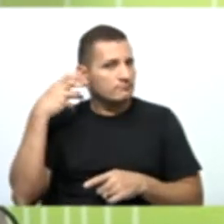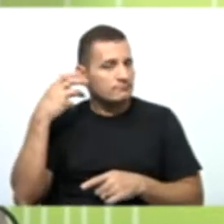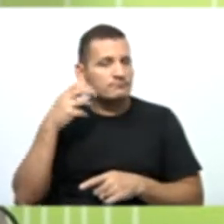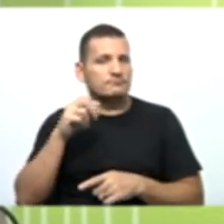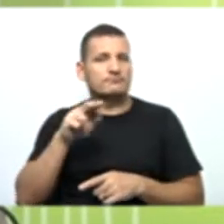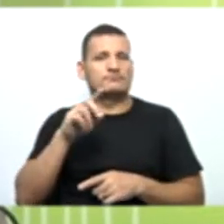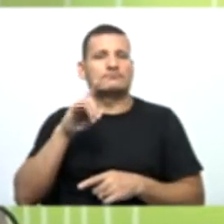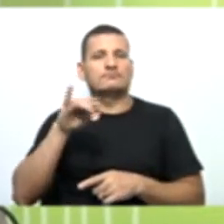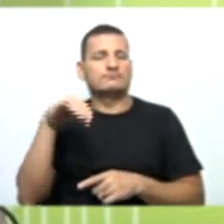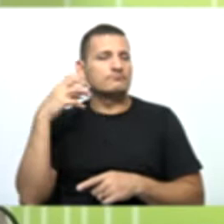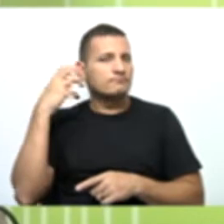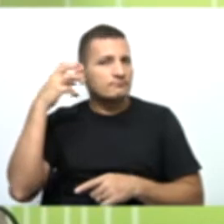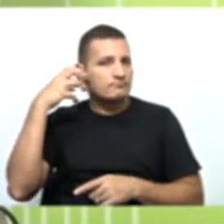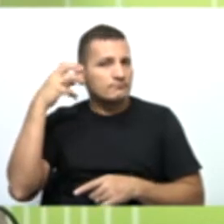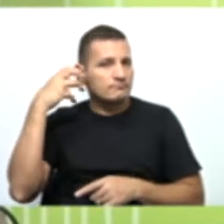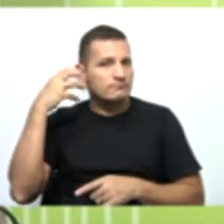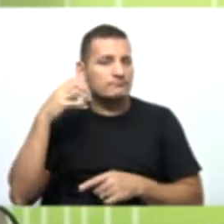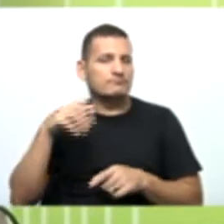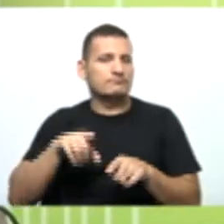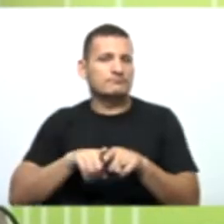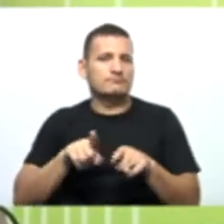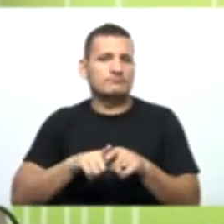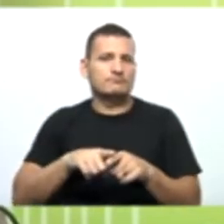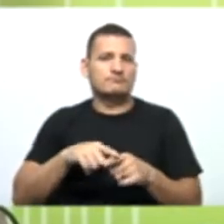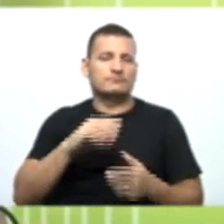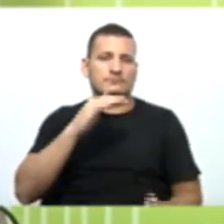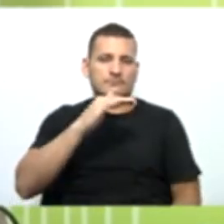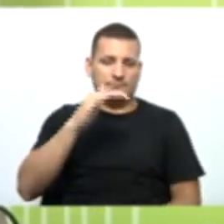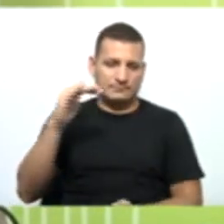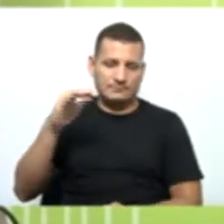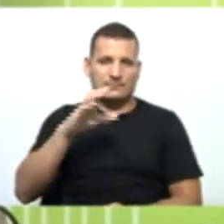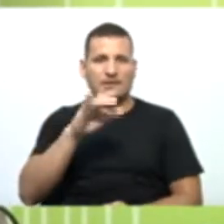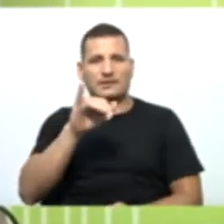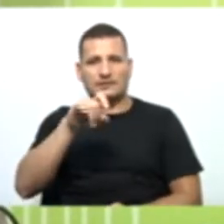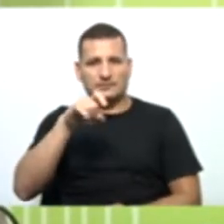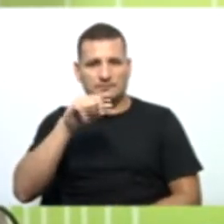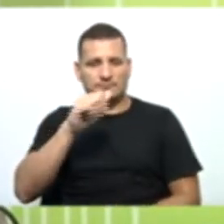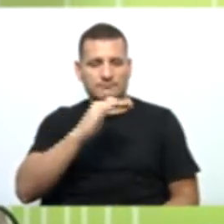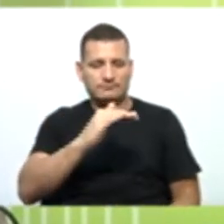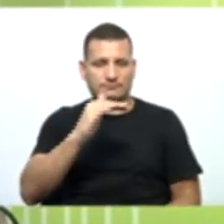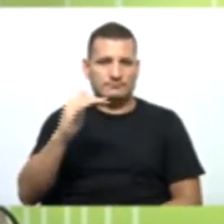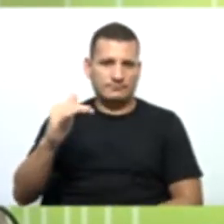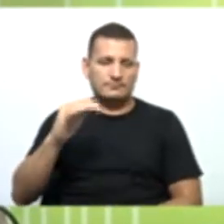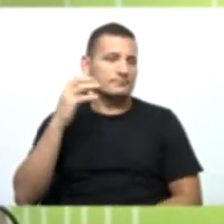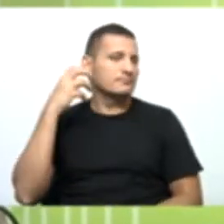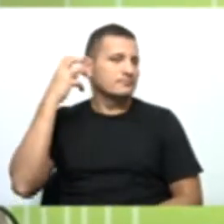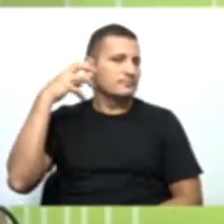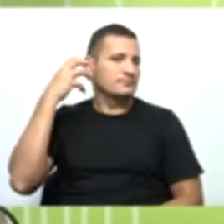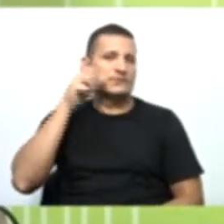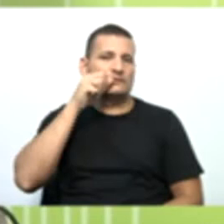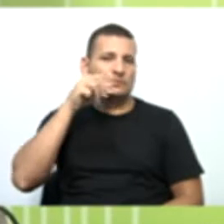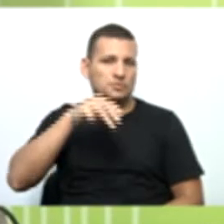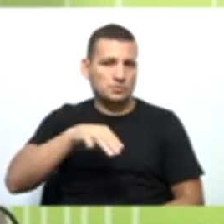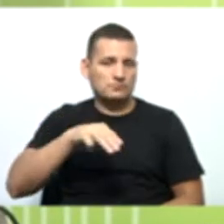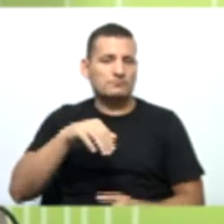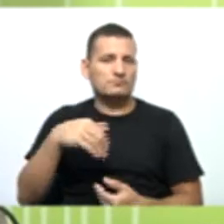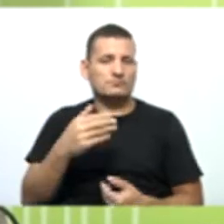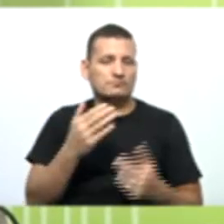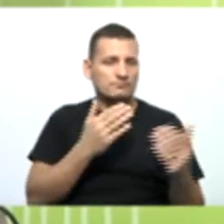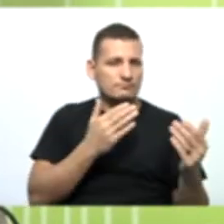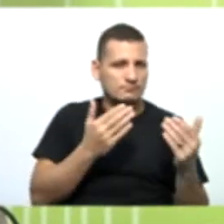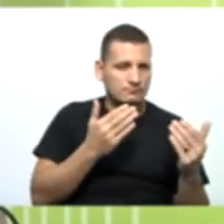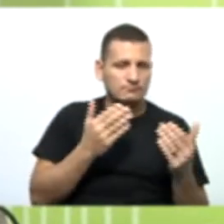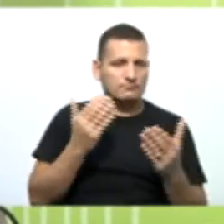em caixas de som para melhorar a audição. Enfim, veja bem, Análise de uma situação, uma análise de outra.